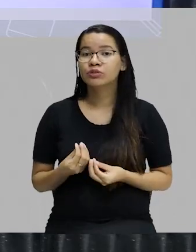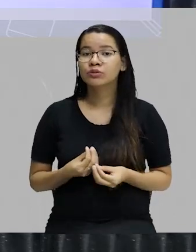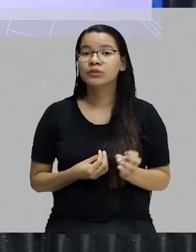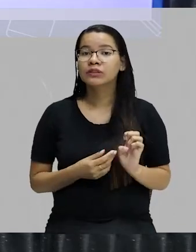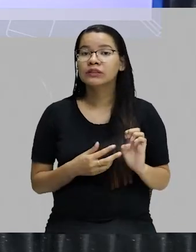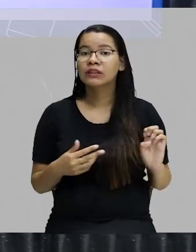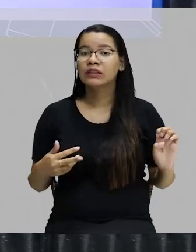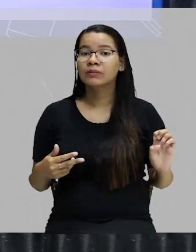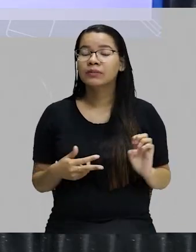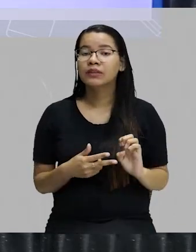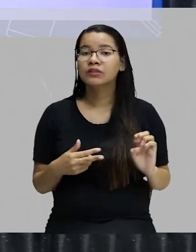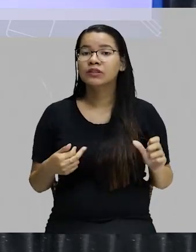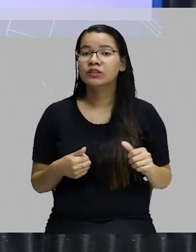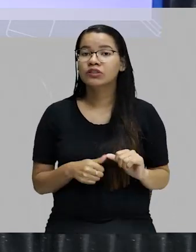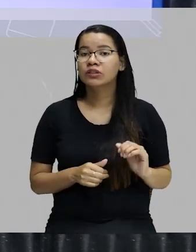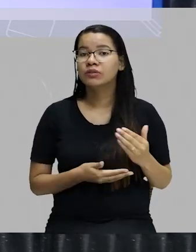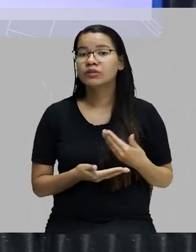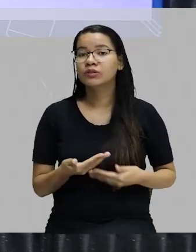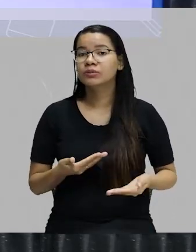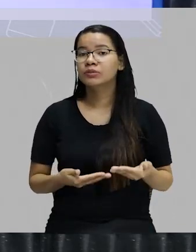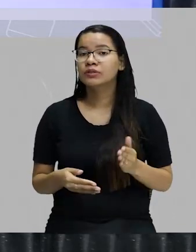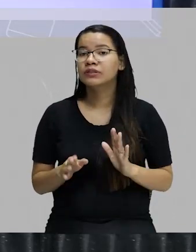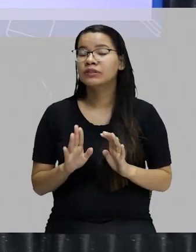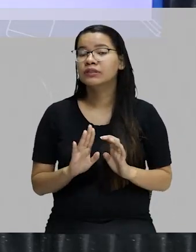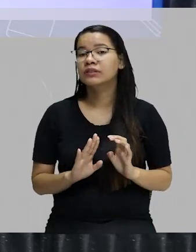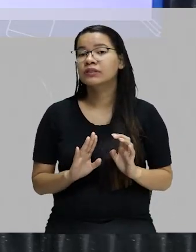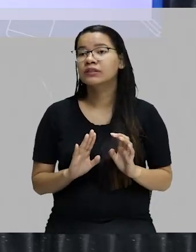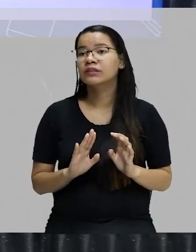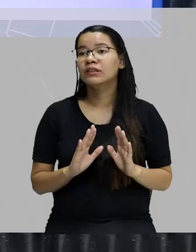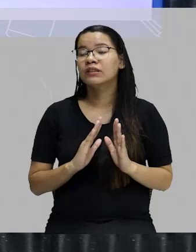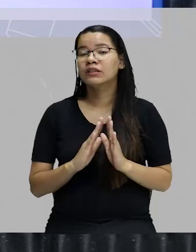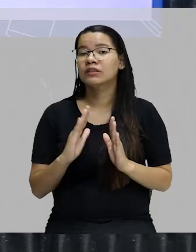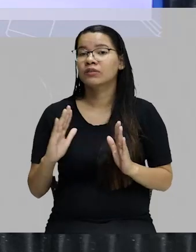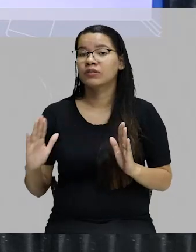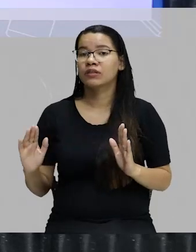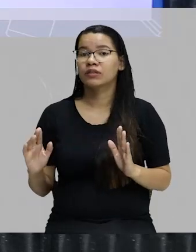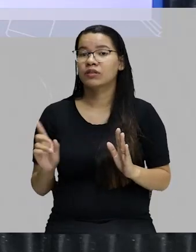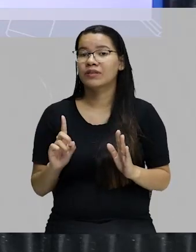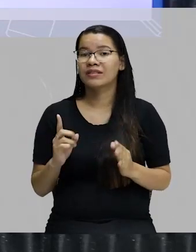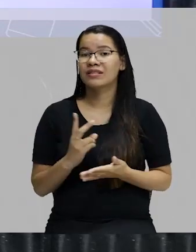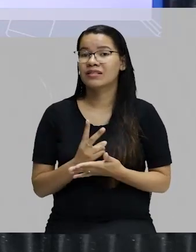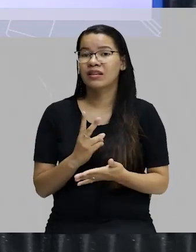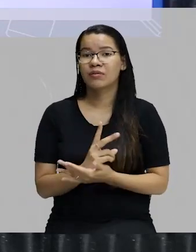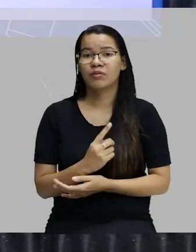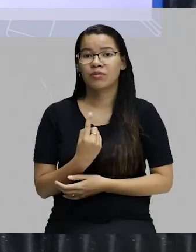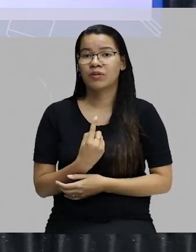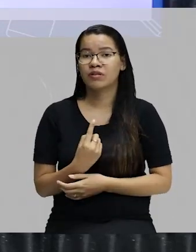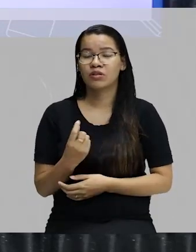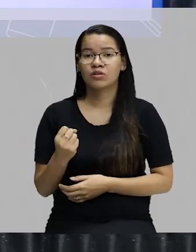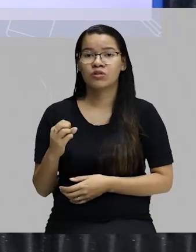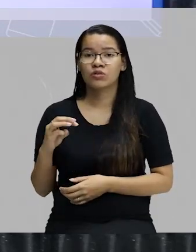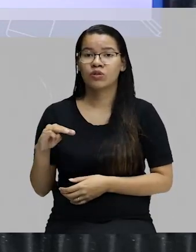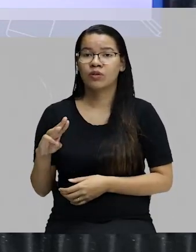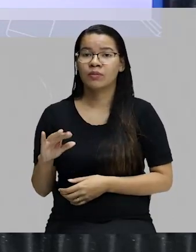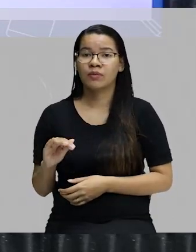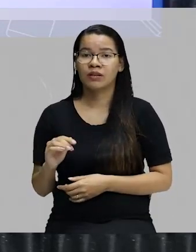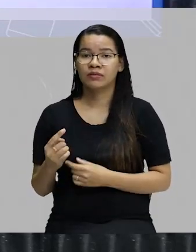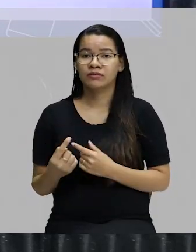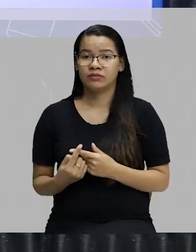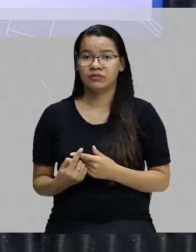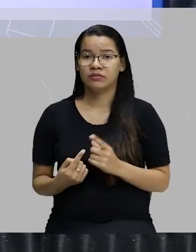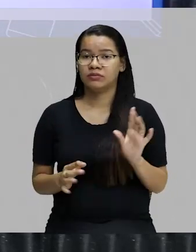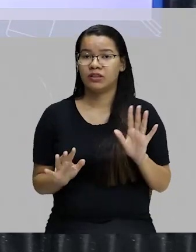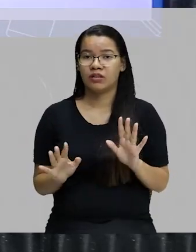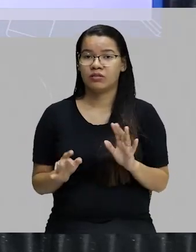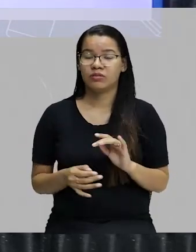elementos estão dispostos na sequência, tá? Nem sempre é uma soma. E lembra, você tem aí as operações, todas elas à sua